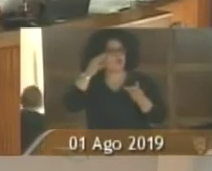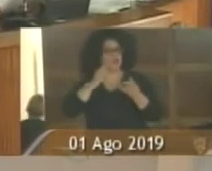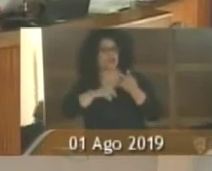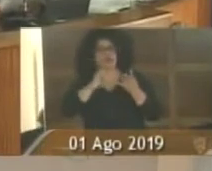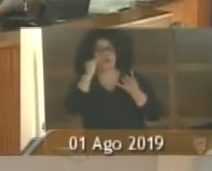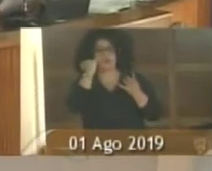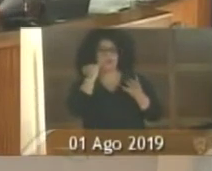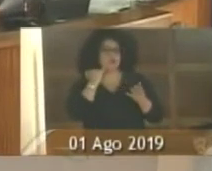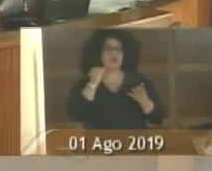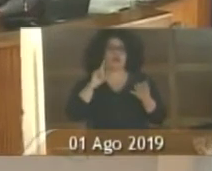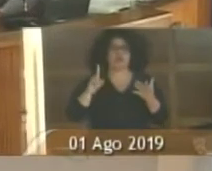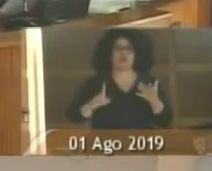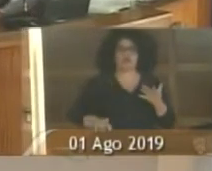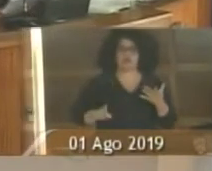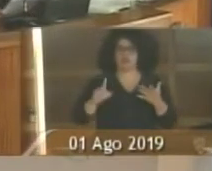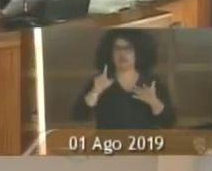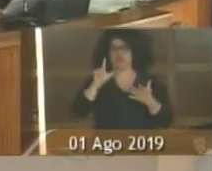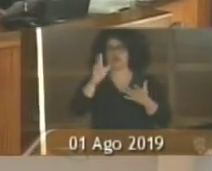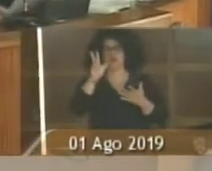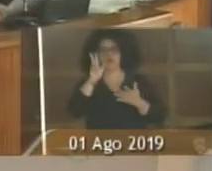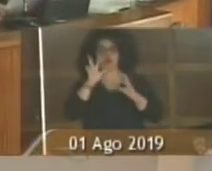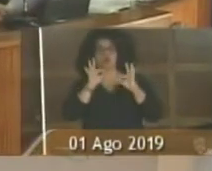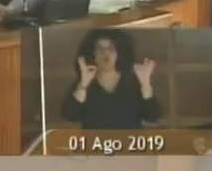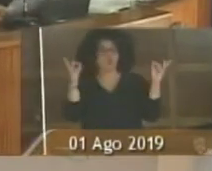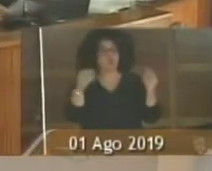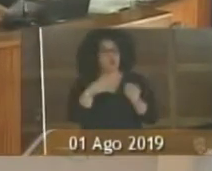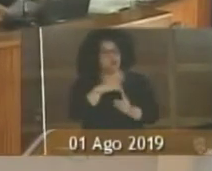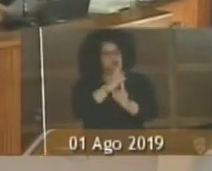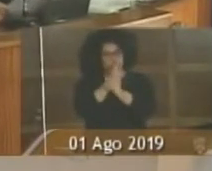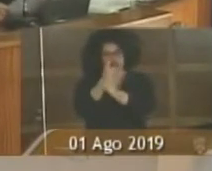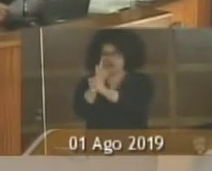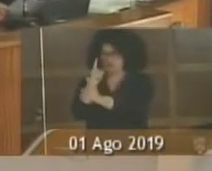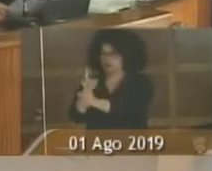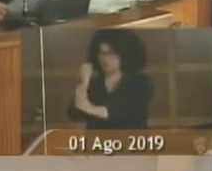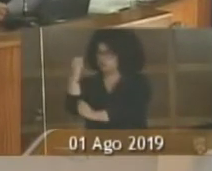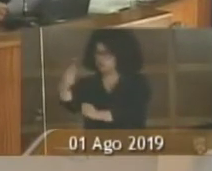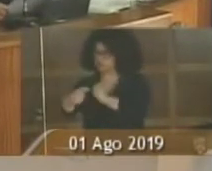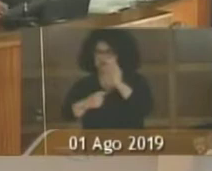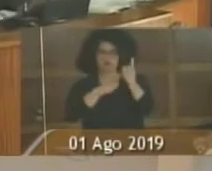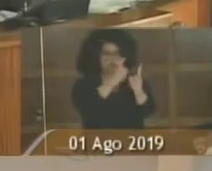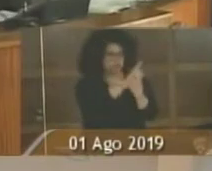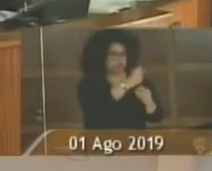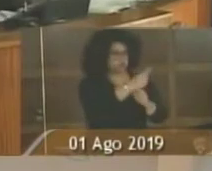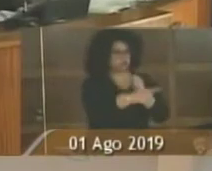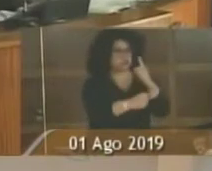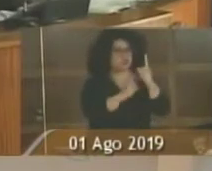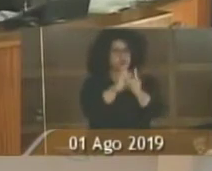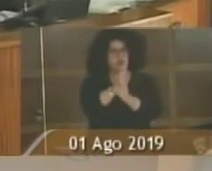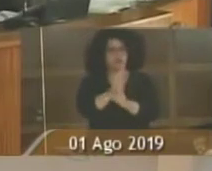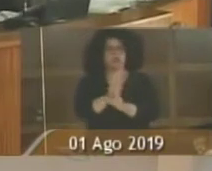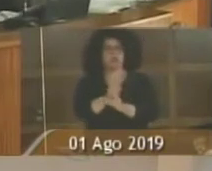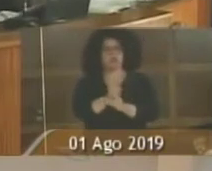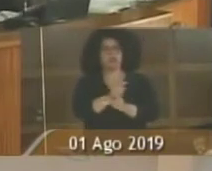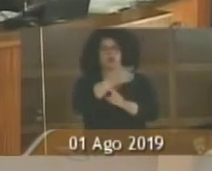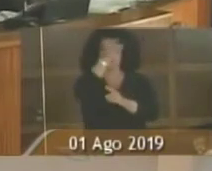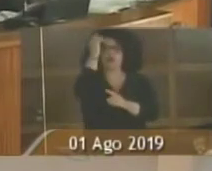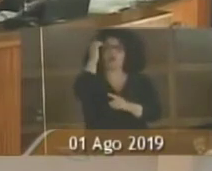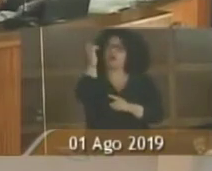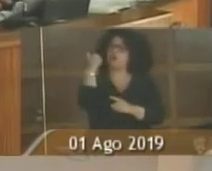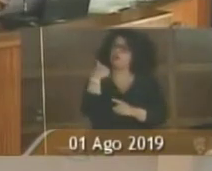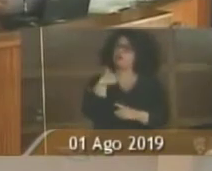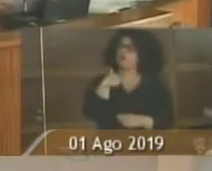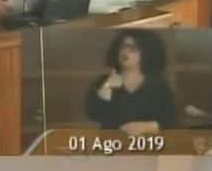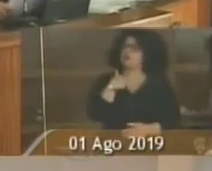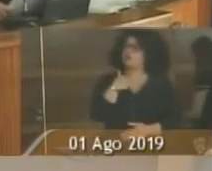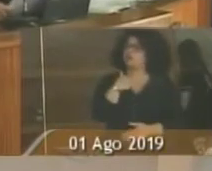Jane, Zé Augusto, Luciana, Tite, enfim, todo Timóteo. A gente caminhando aí, conversando com as pessoas. E quando a gente